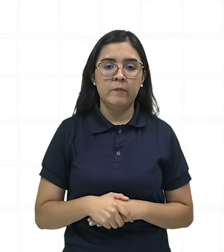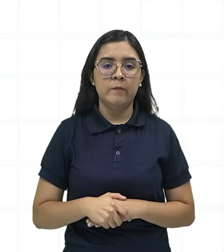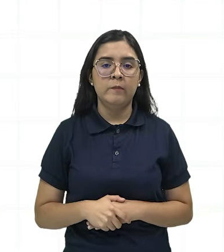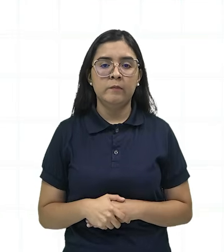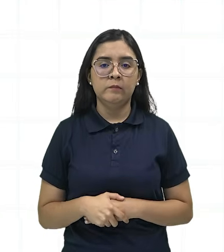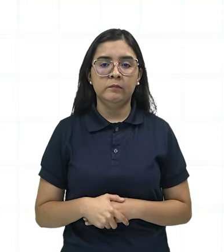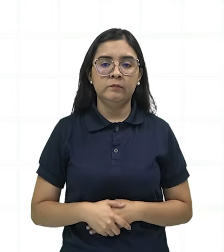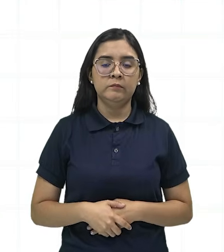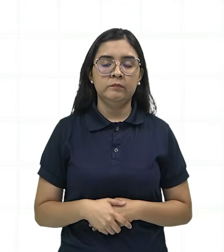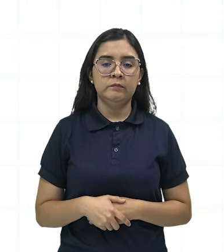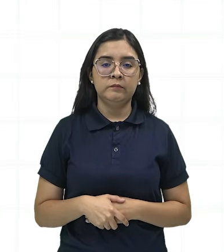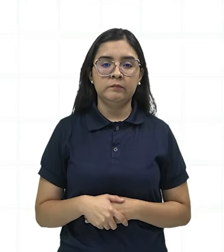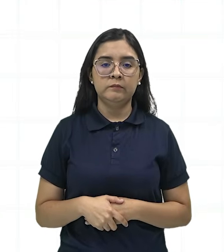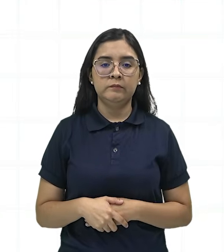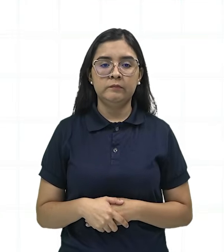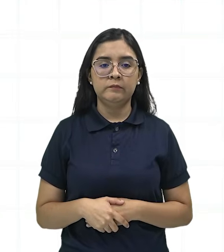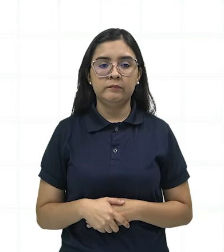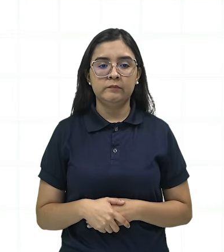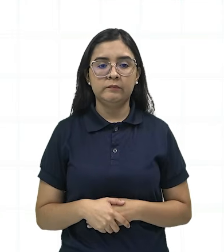Perceberam? Então,